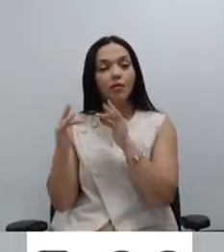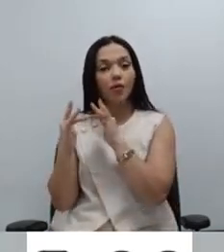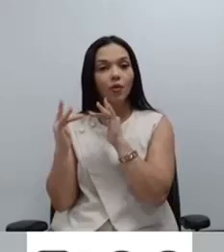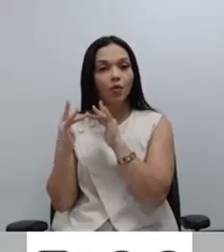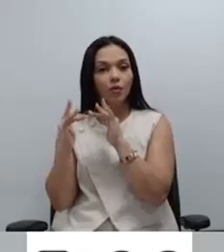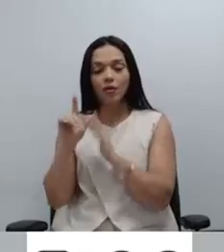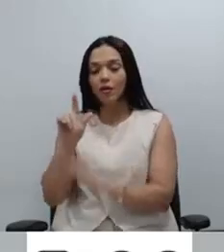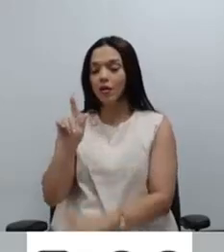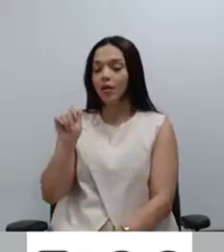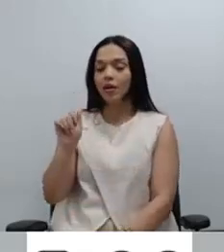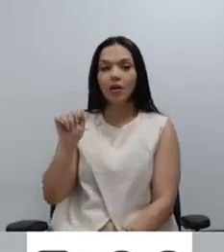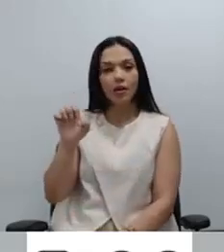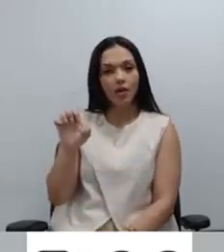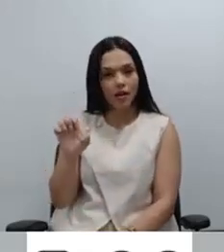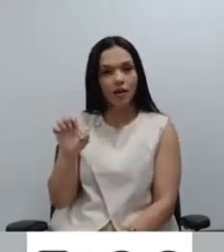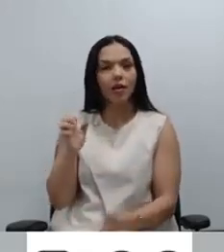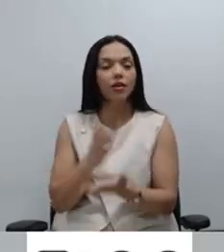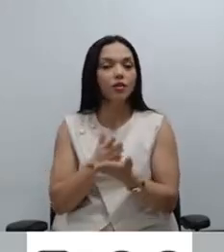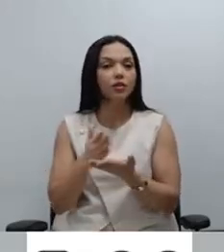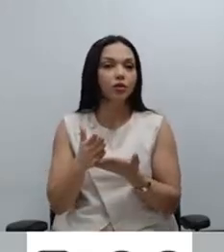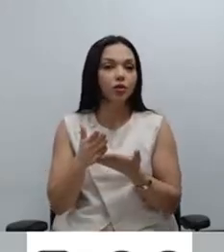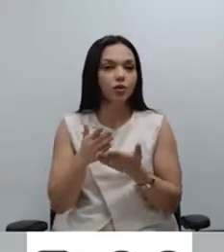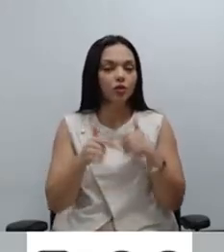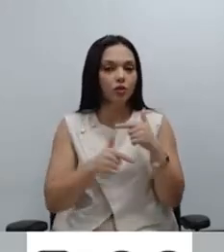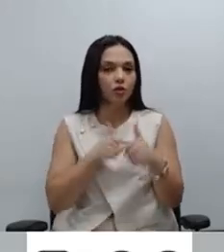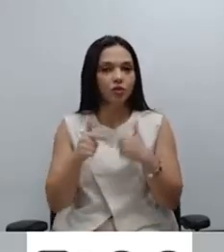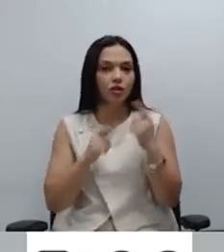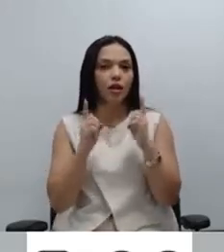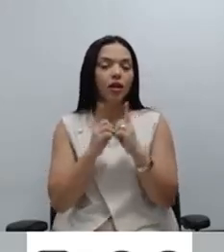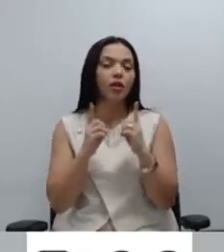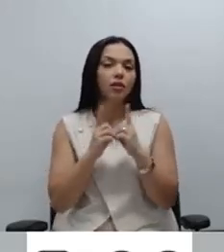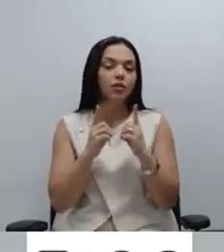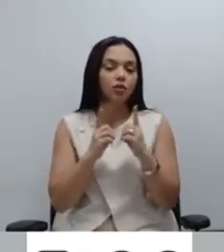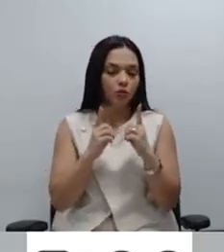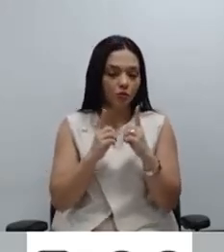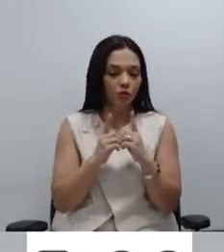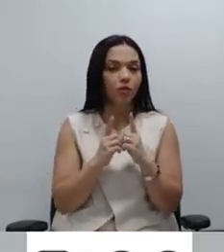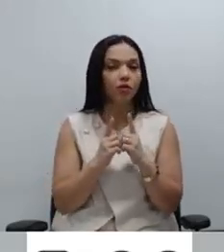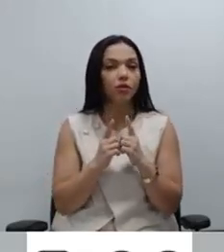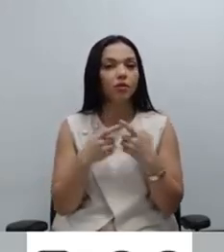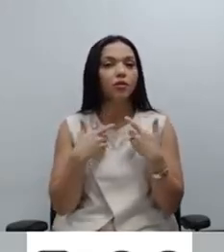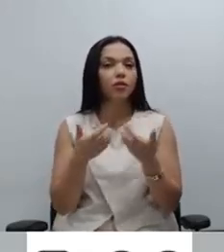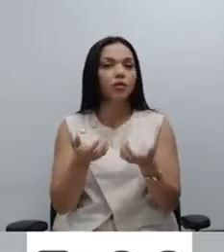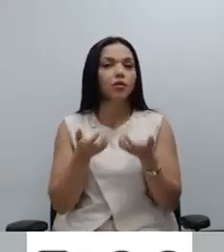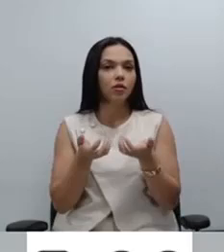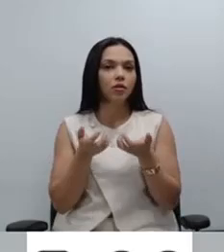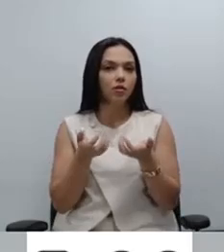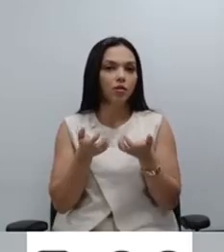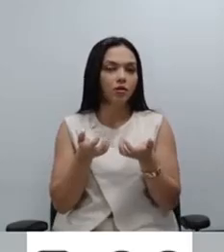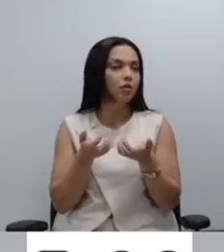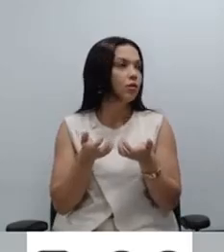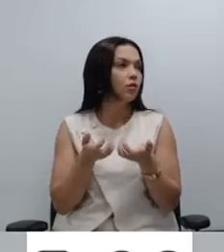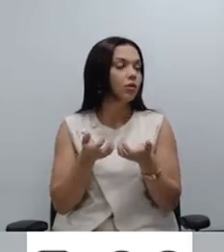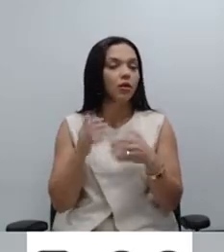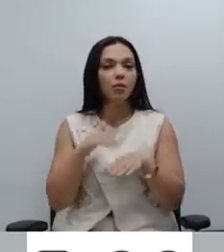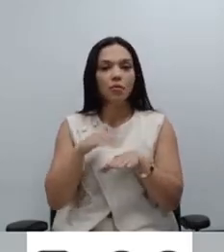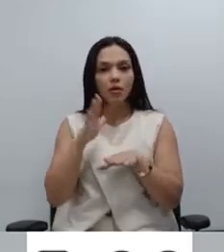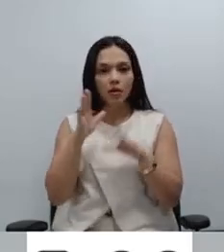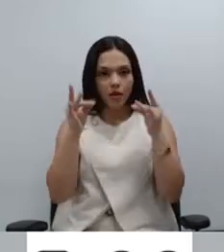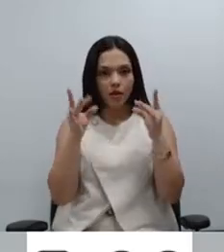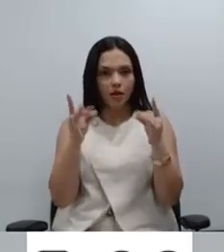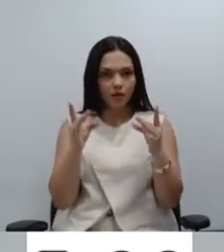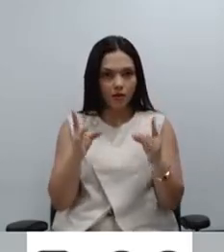nossas atividades, com relação aos encaminhamentos e os atendimentos que foram prestados. Inclusive, queria trazer mais detalhes a